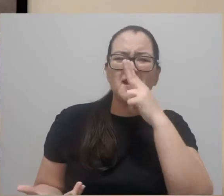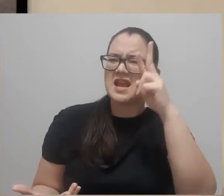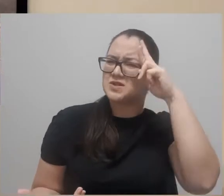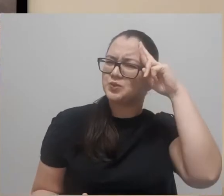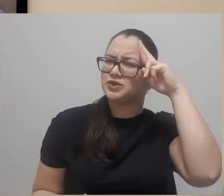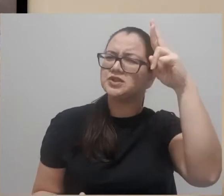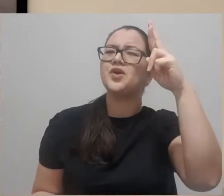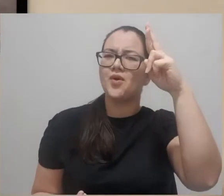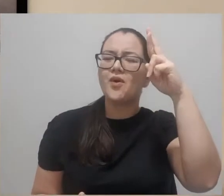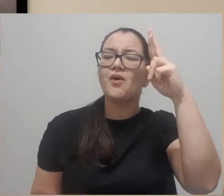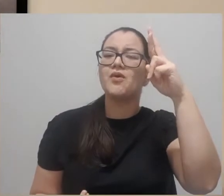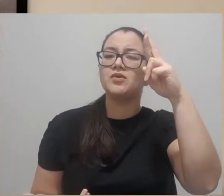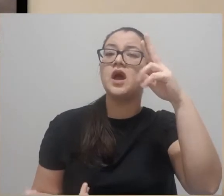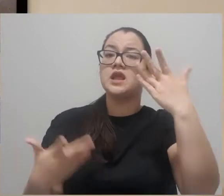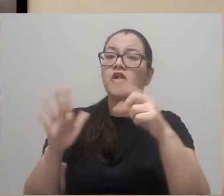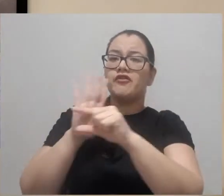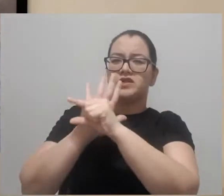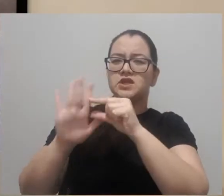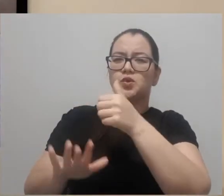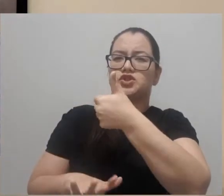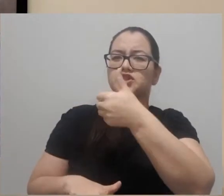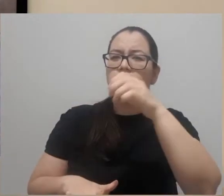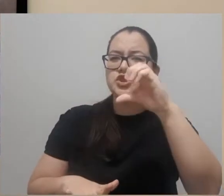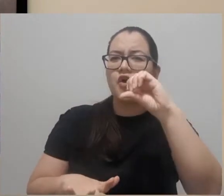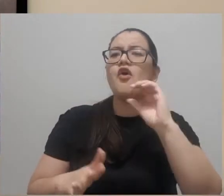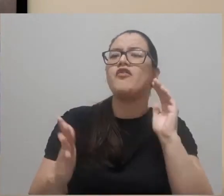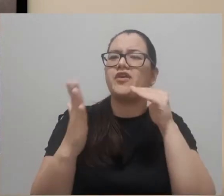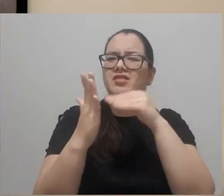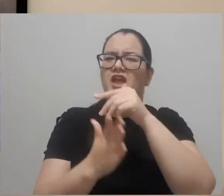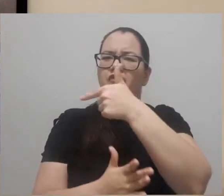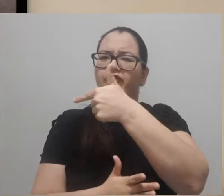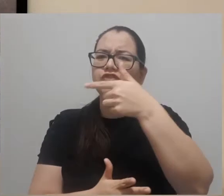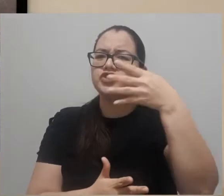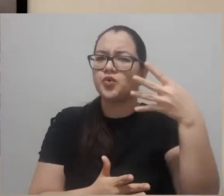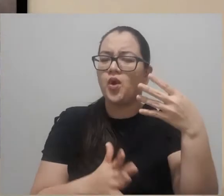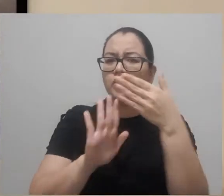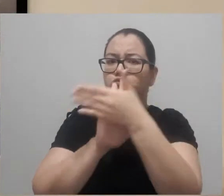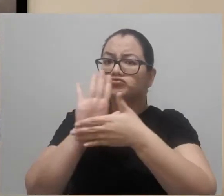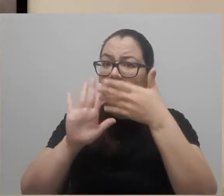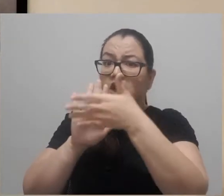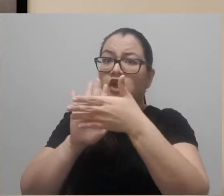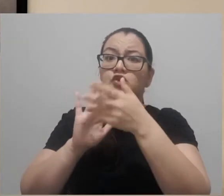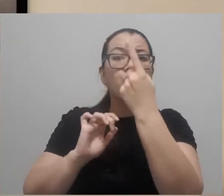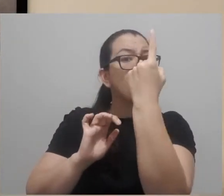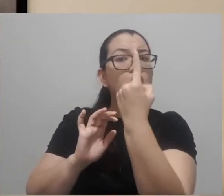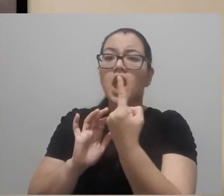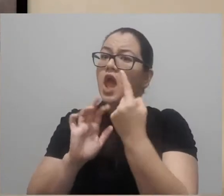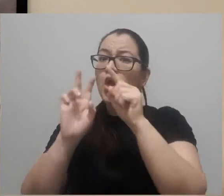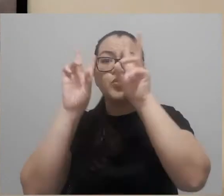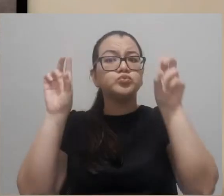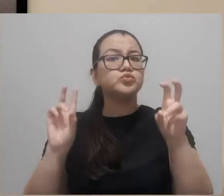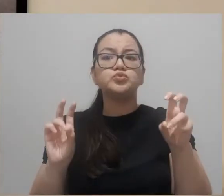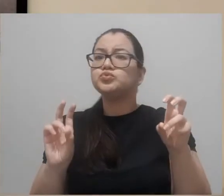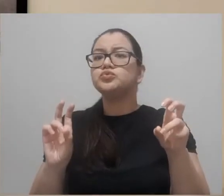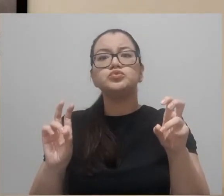24 está tratando especificamente de um único assunto. E ele está dizendo aqui, o versículo 24, olha, nós